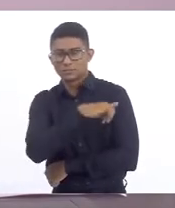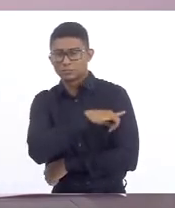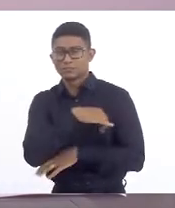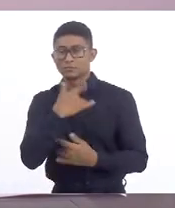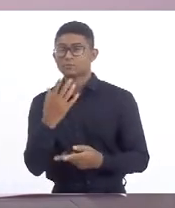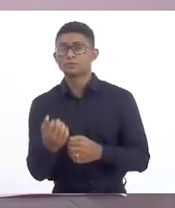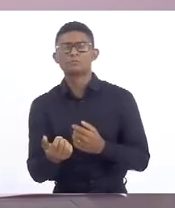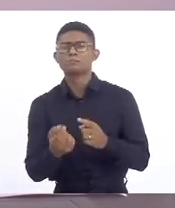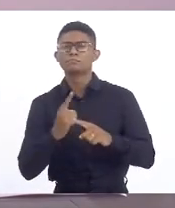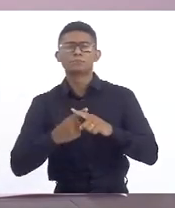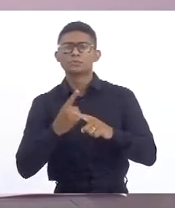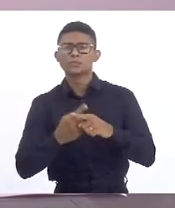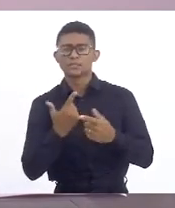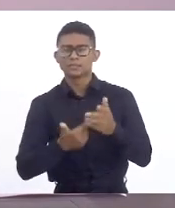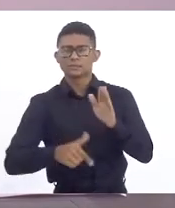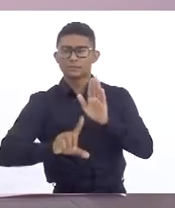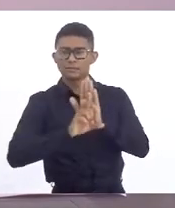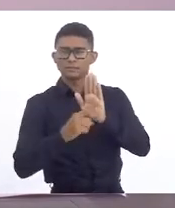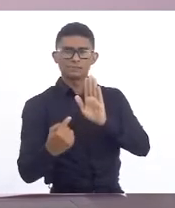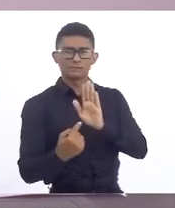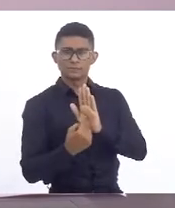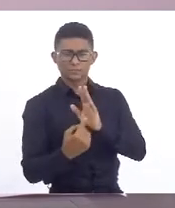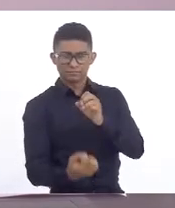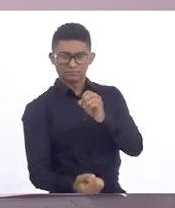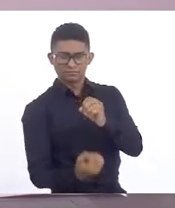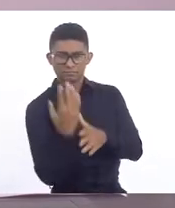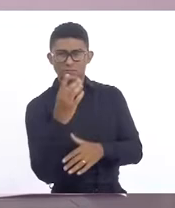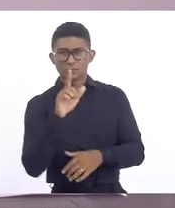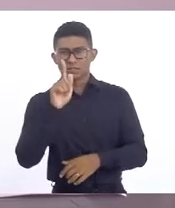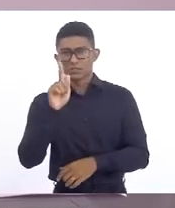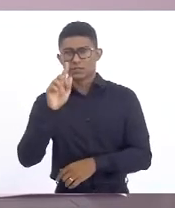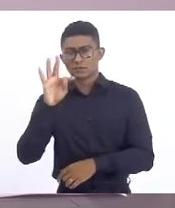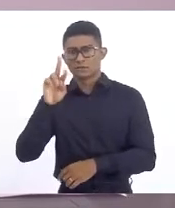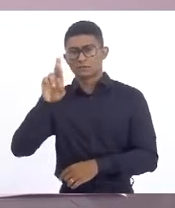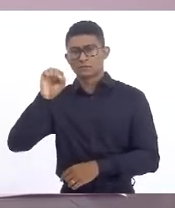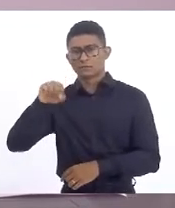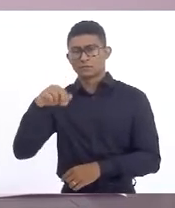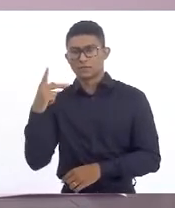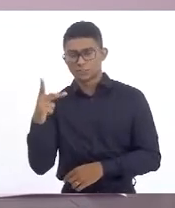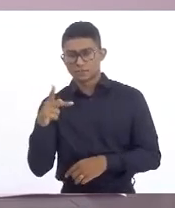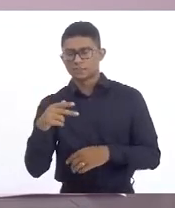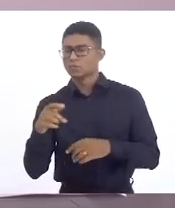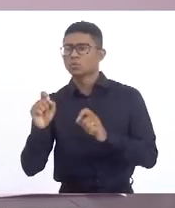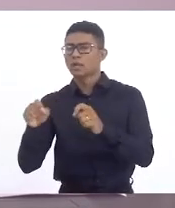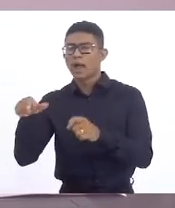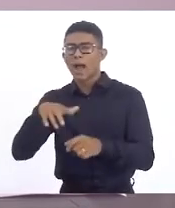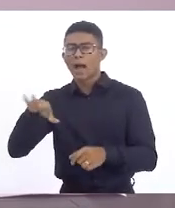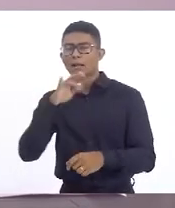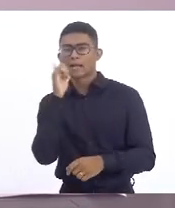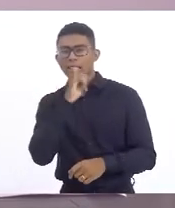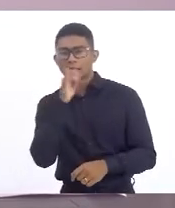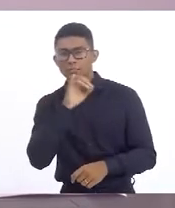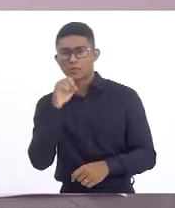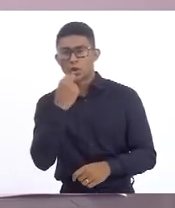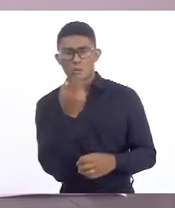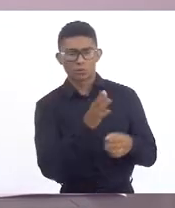lei da criação da Getransp, na área de energia ou saneamento básico, cuja alíquota é